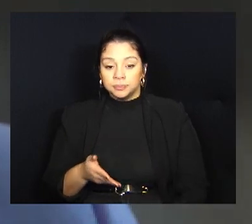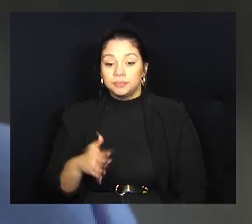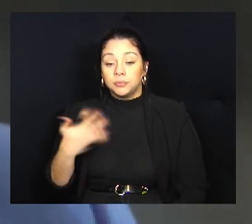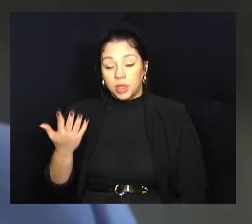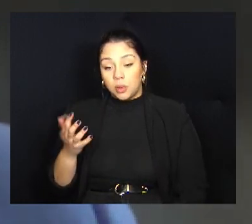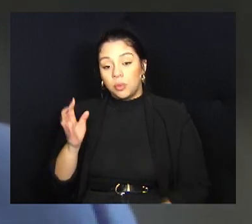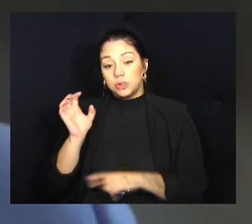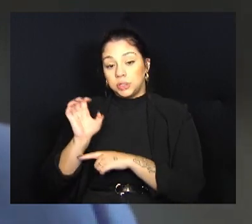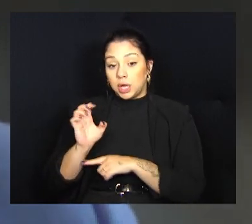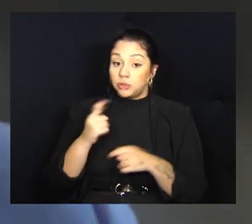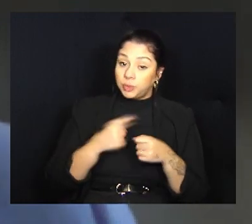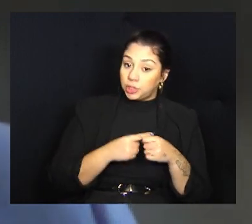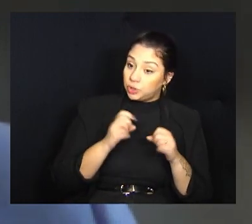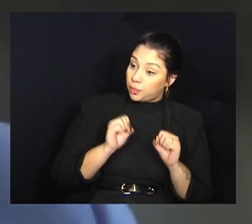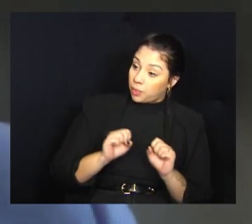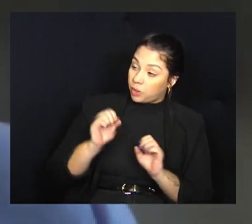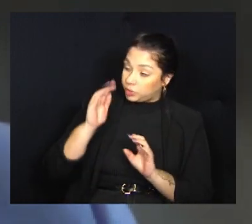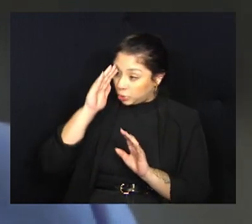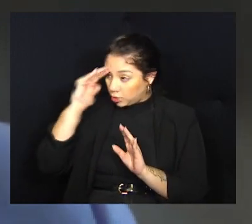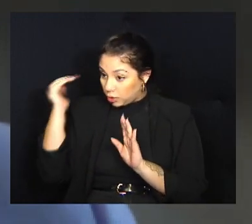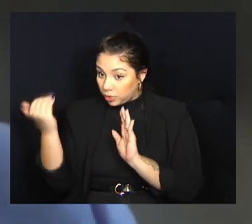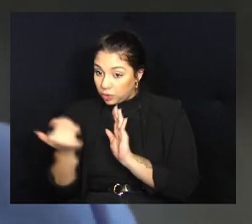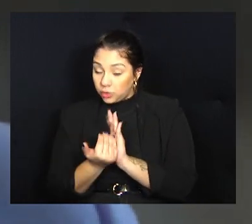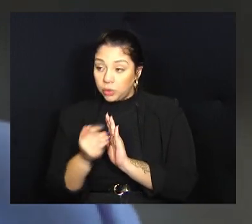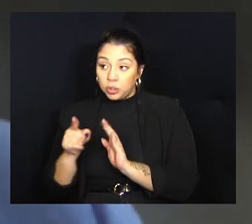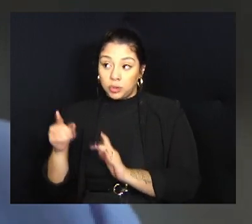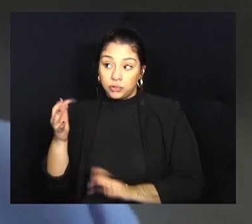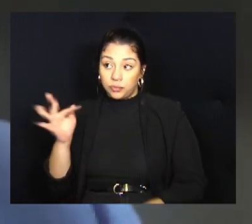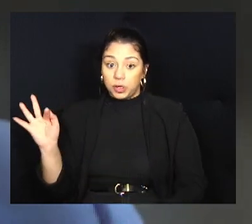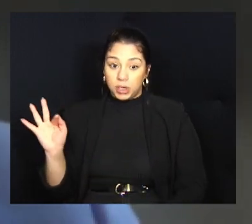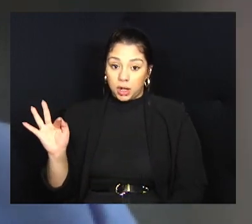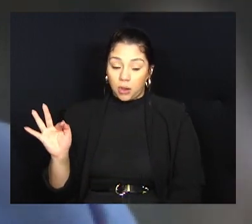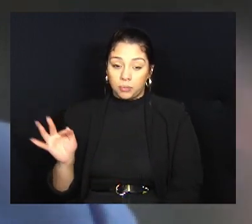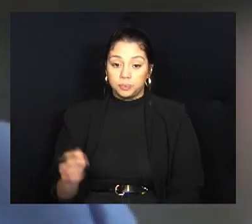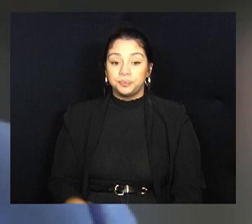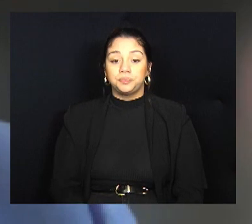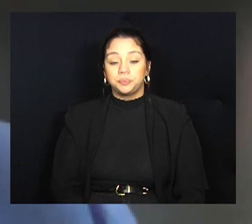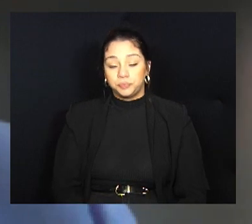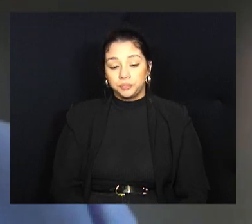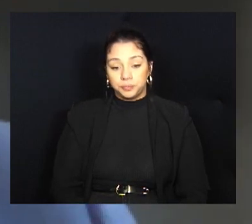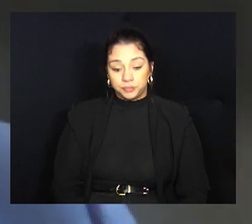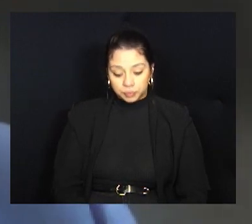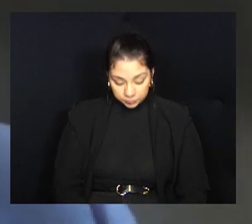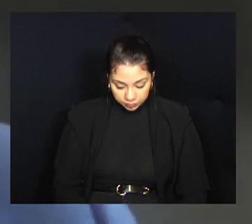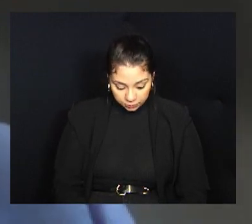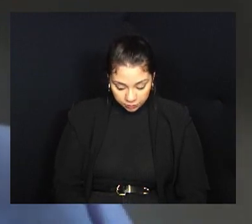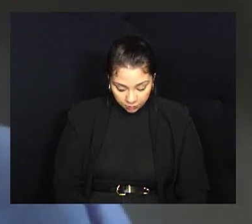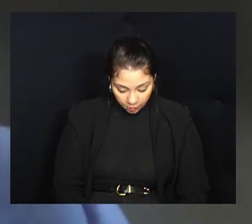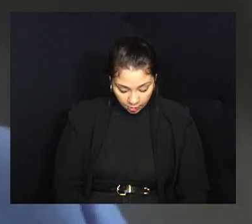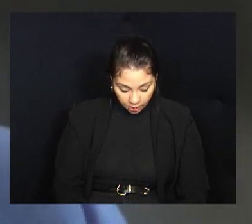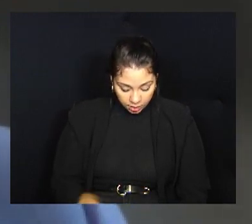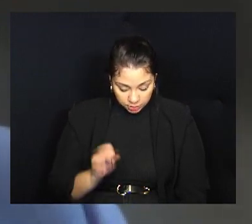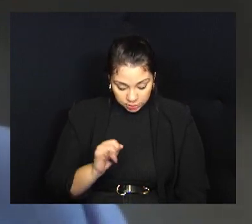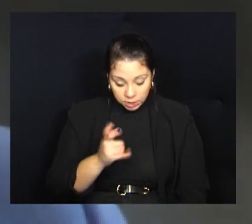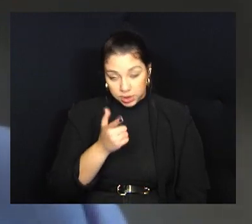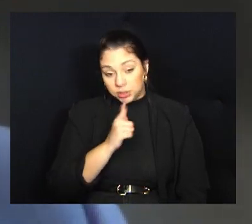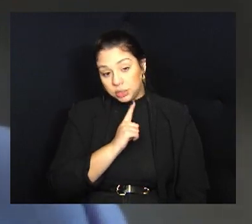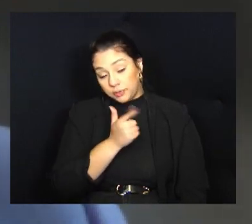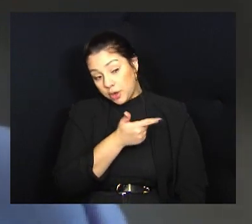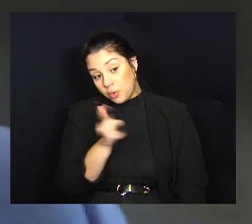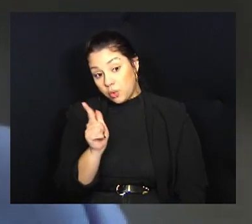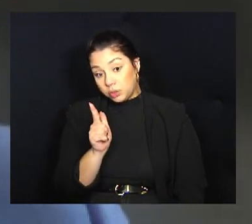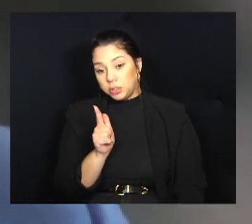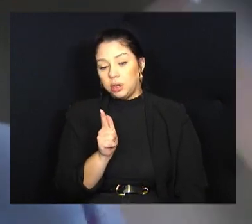e o município pode obedecer a alíquota de referência, e se ele aplicar outra, vai ser